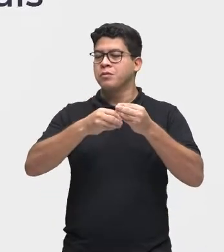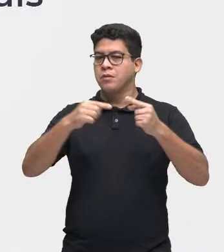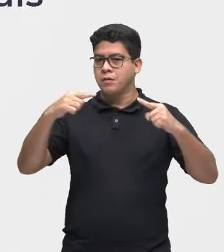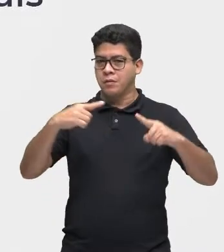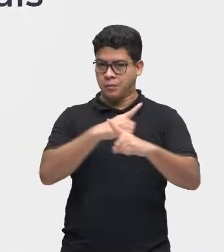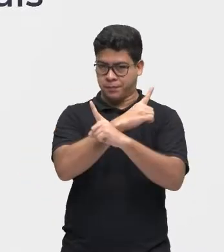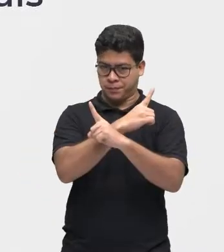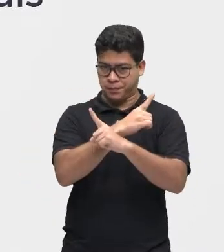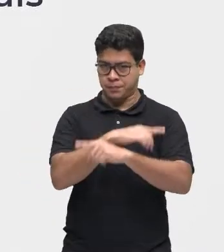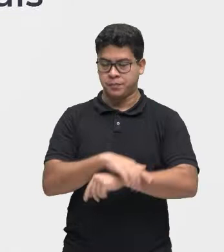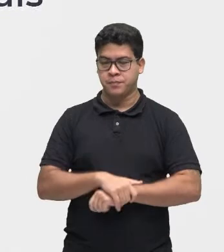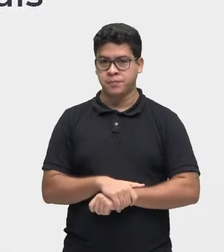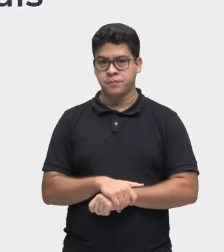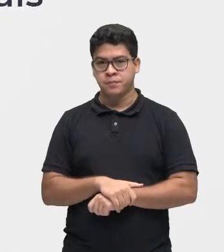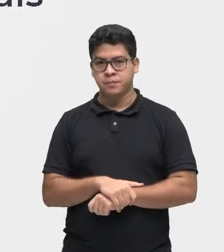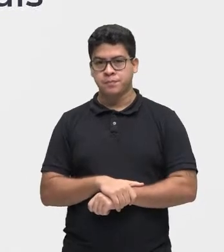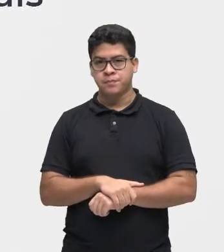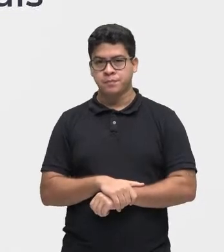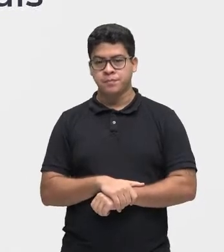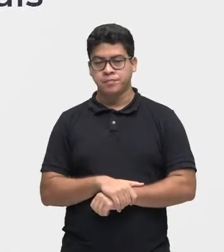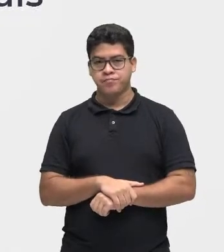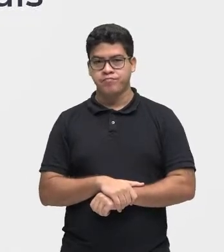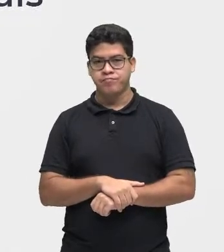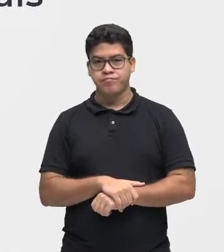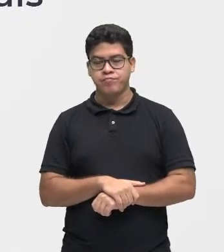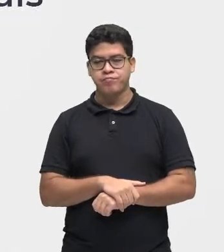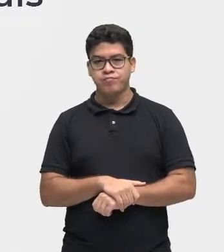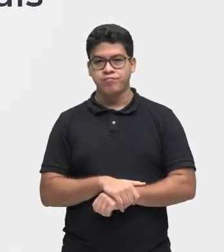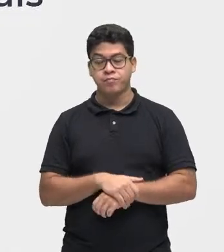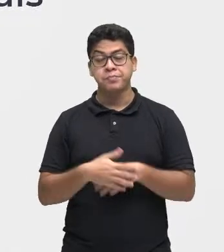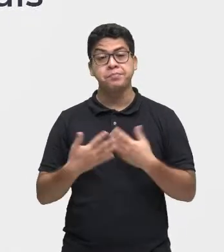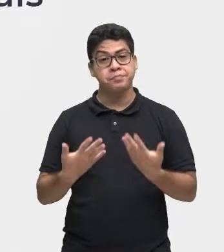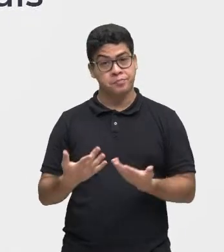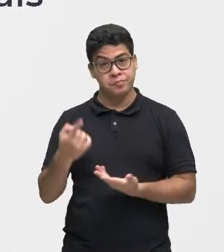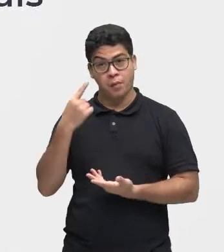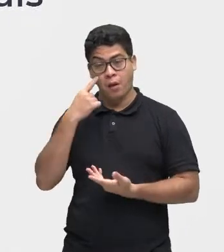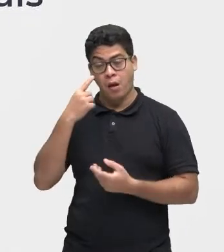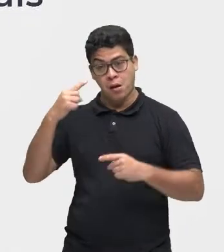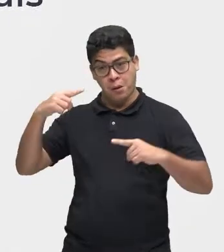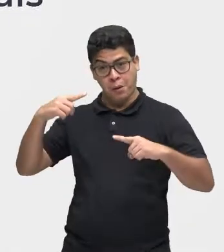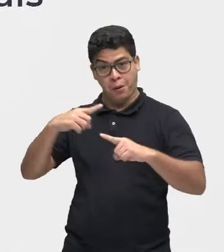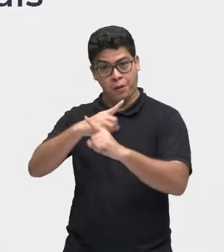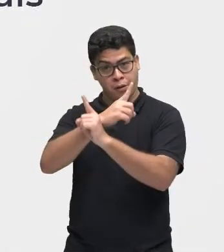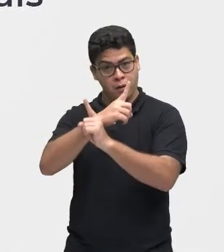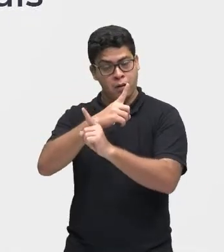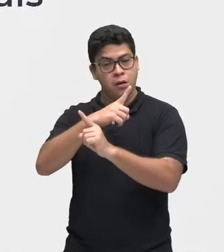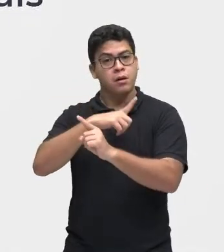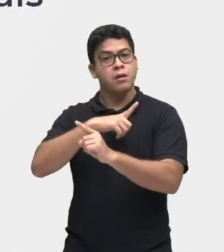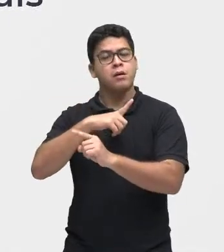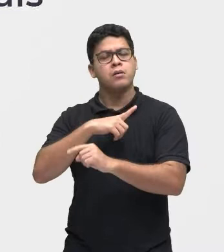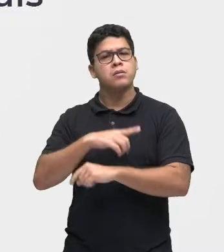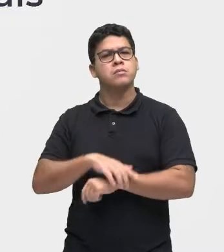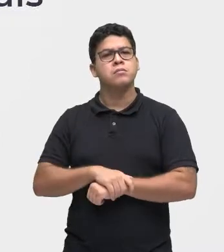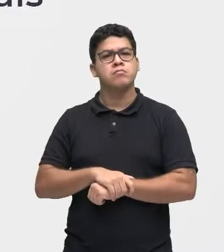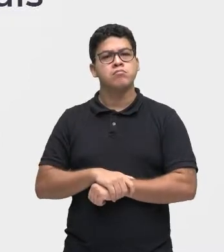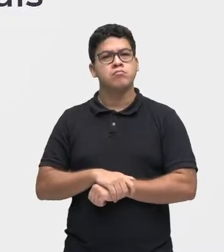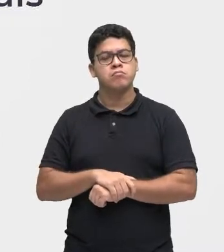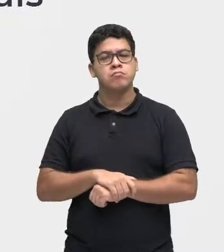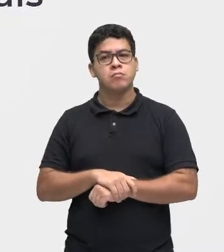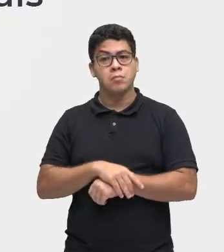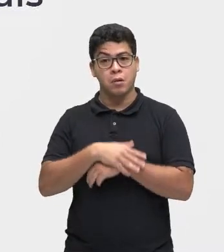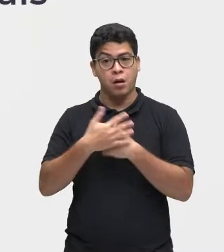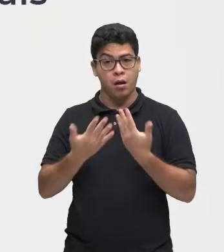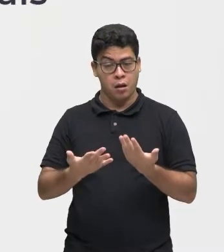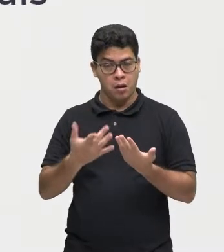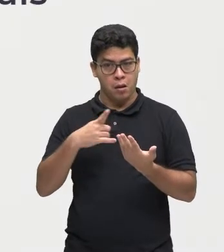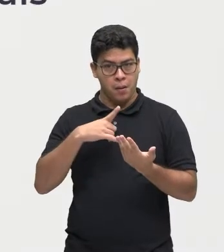Temos aí, na regra de 3 composta, a gente vai ter que analisar as grandezas